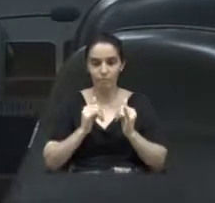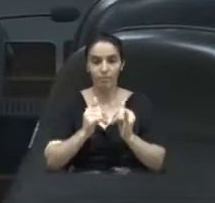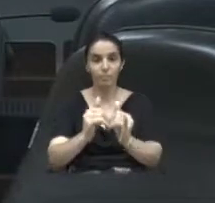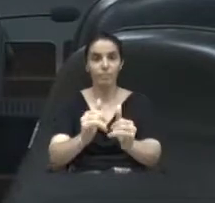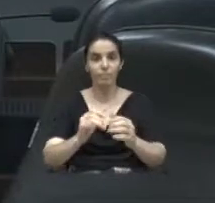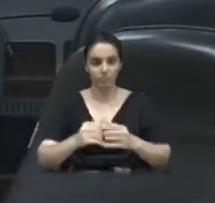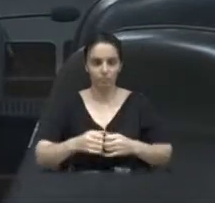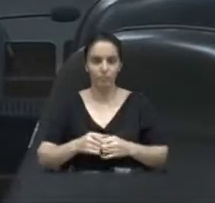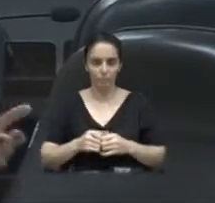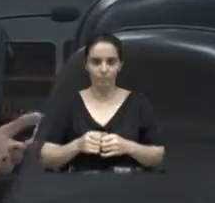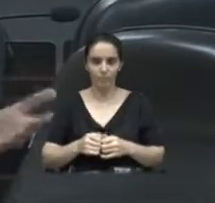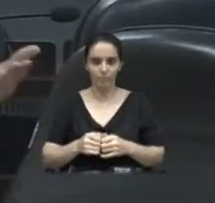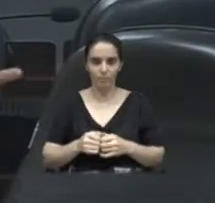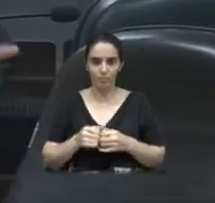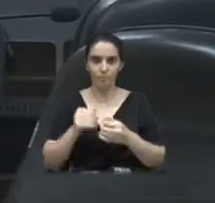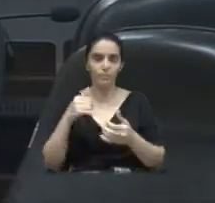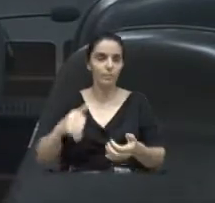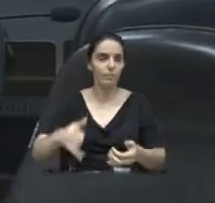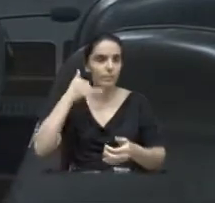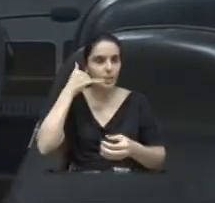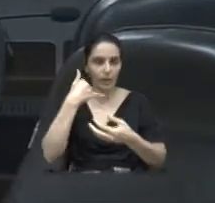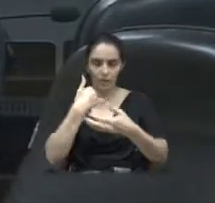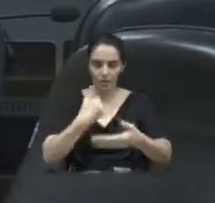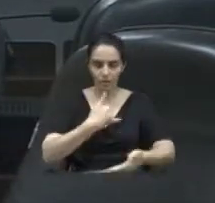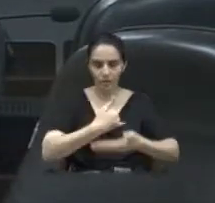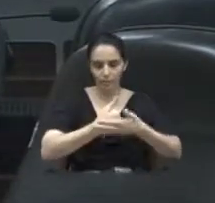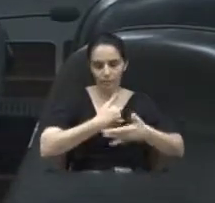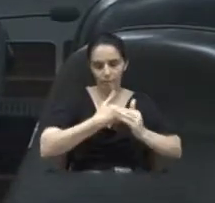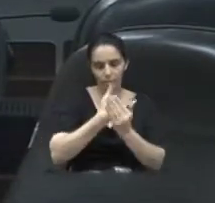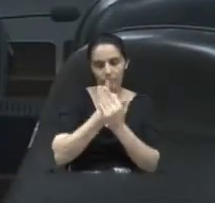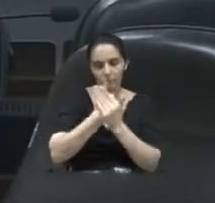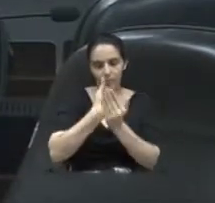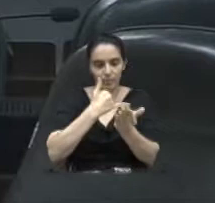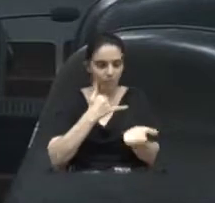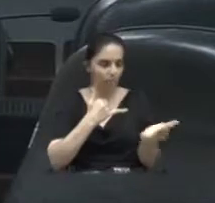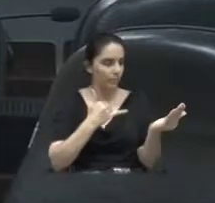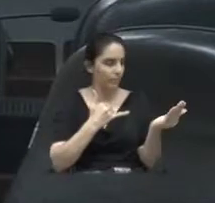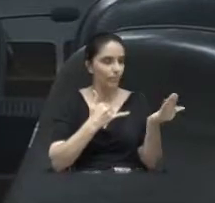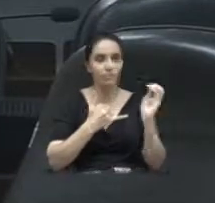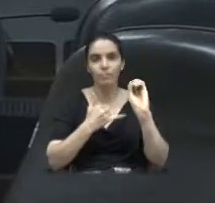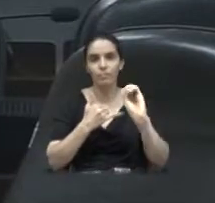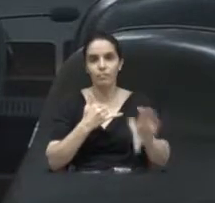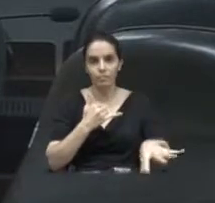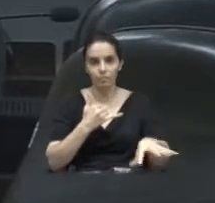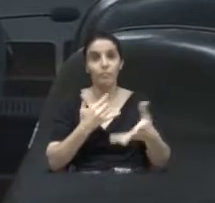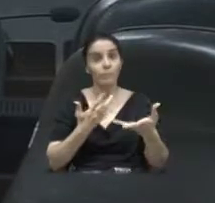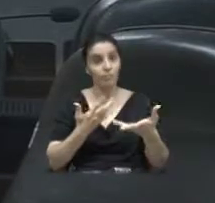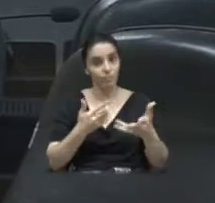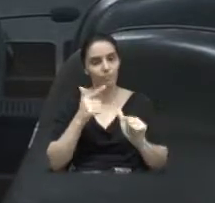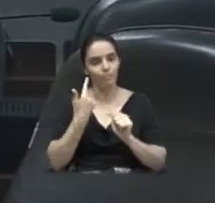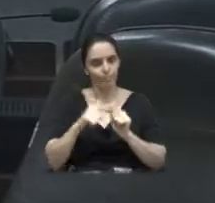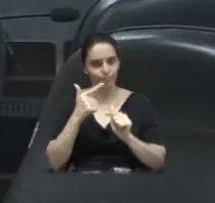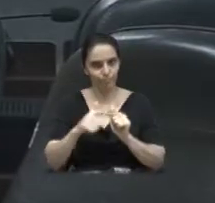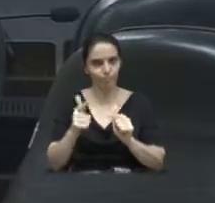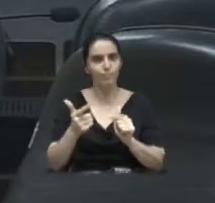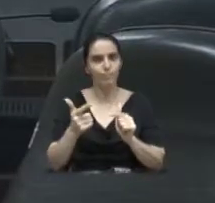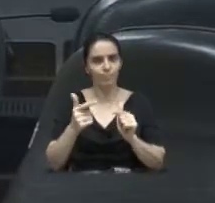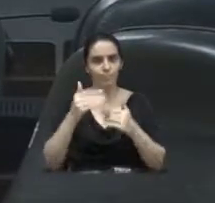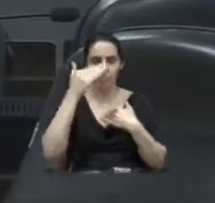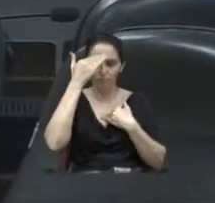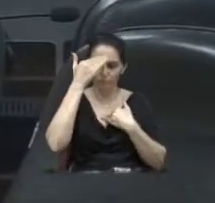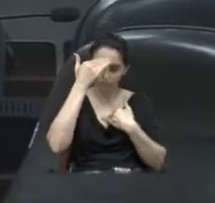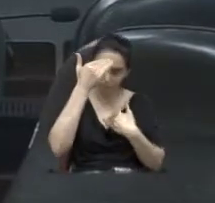locais indevidos e achando que podem se valer daquele espaço, quando, na verdade, nós criamos um problema sério. Então, muito obrigada aí